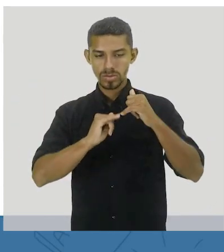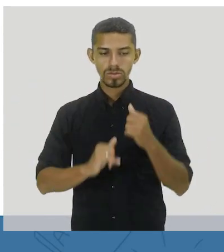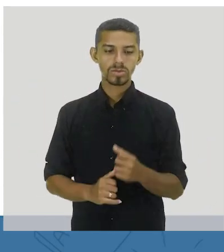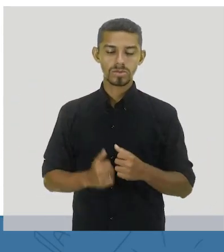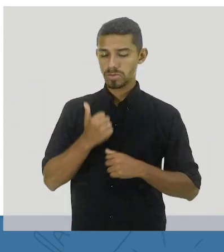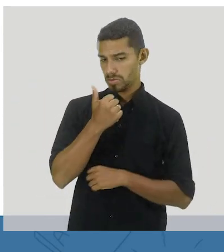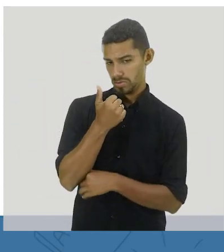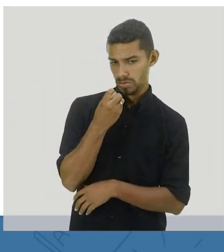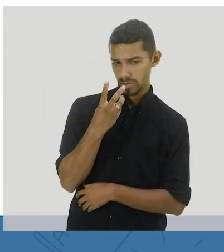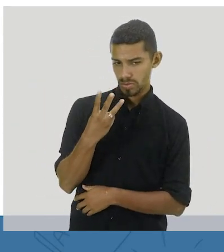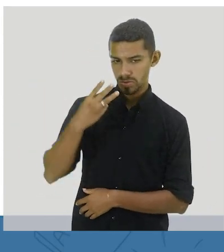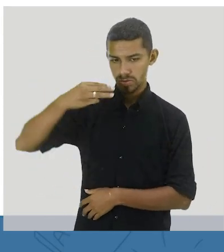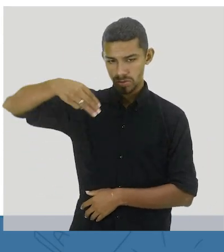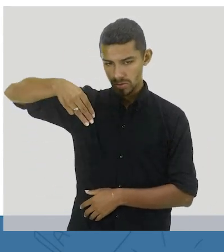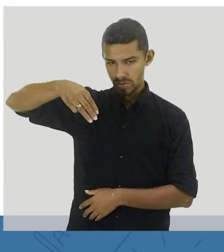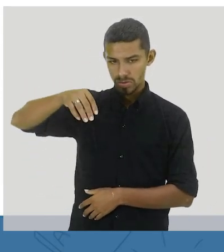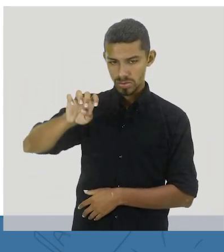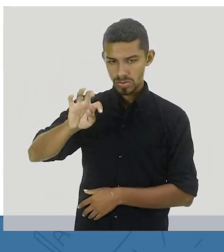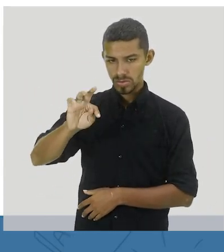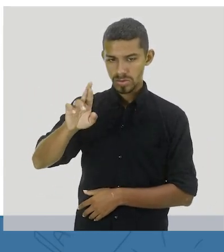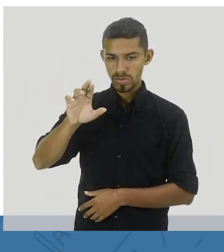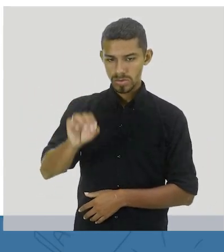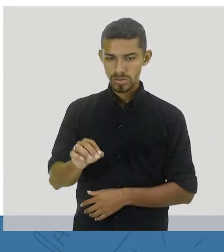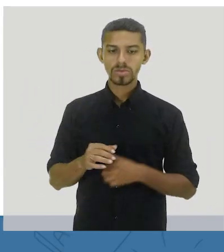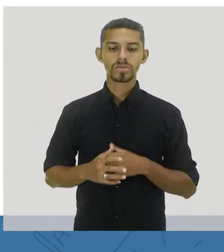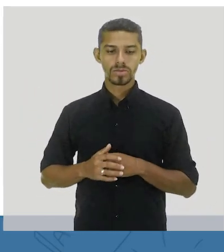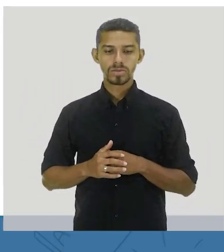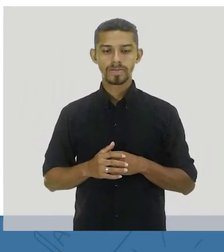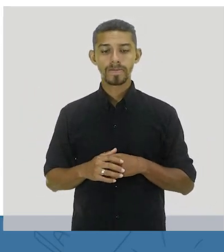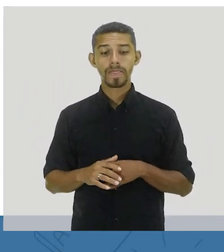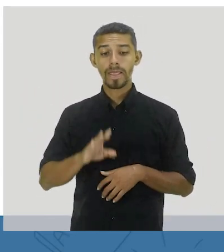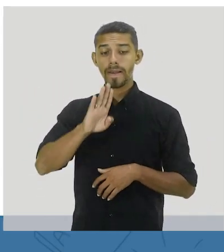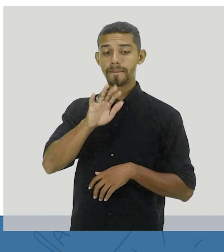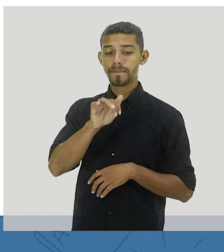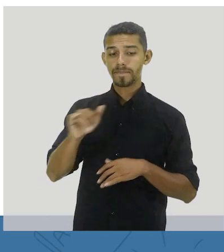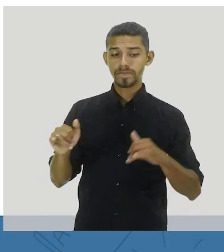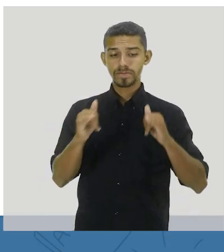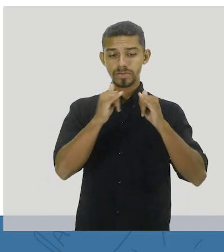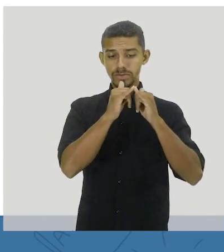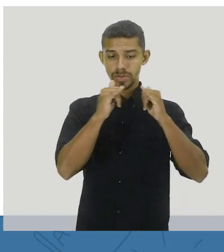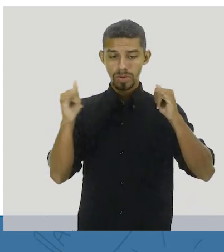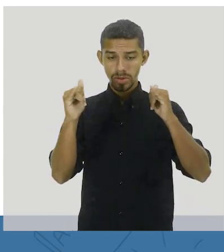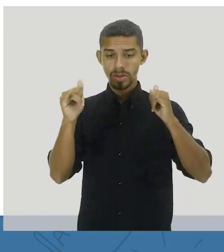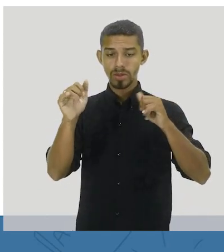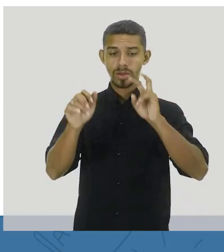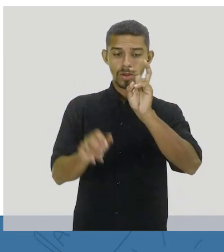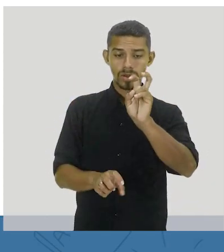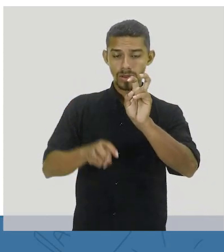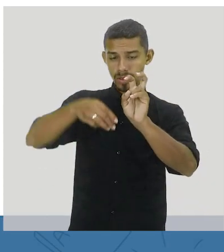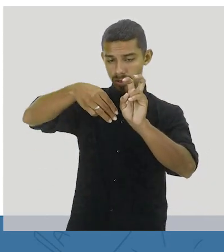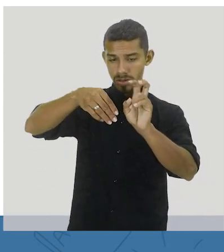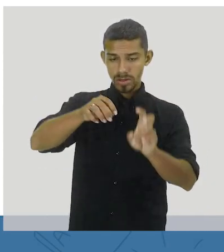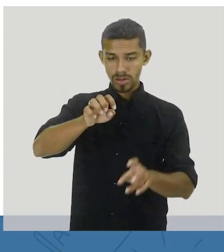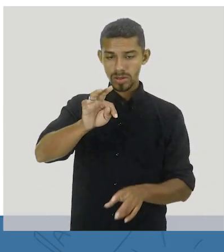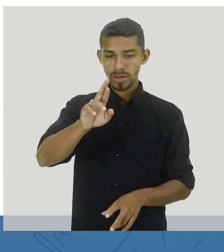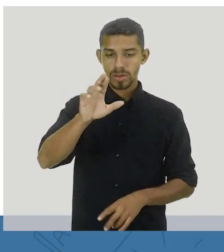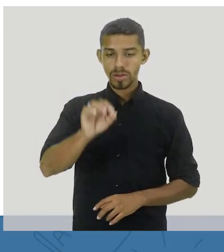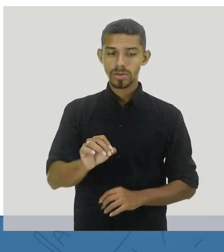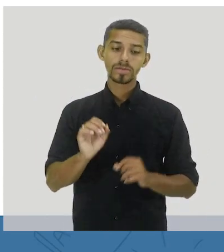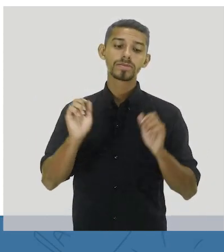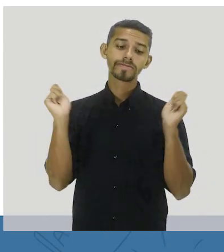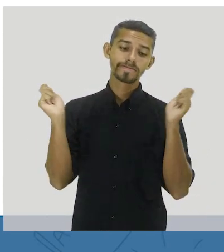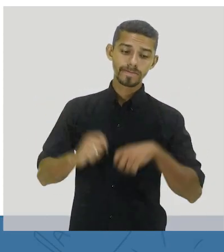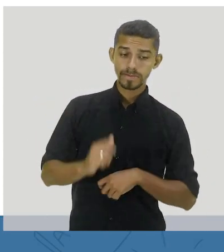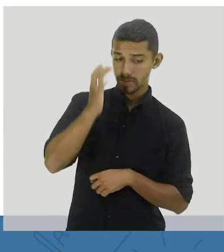cujo raio da base mede 5 metros. Ele quer saber a razão, né, entre o volume do cone